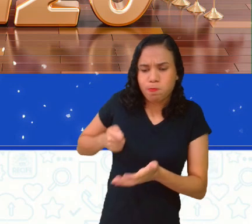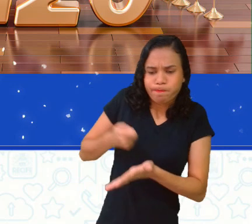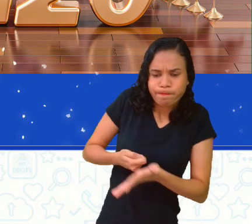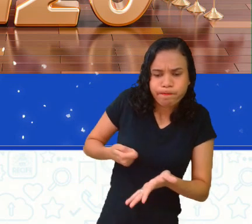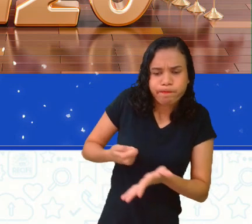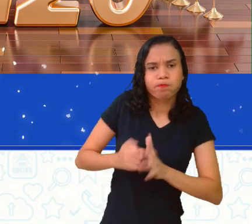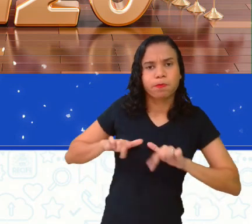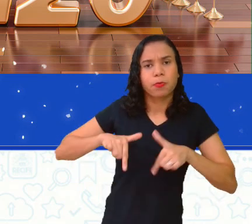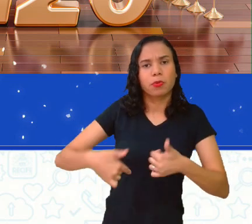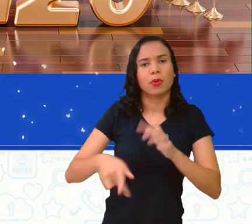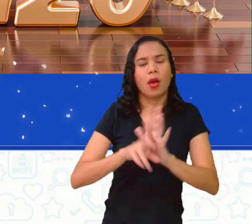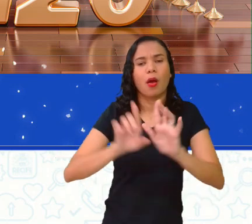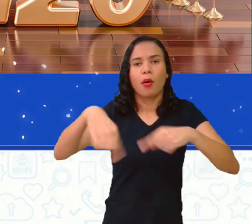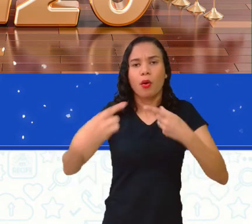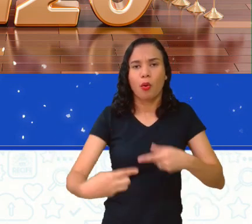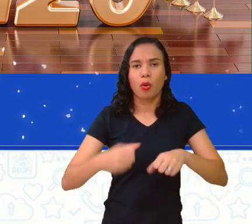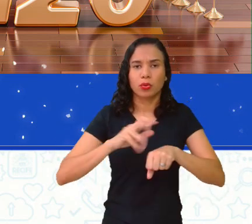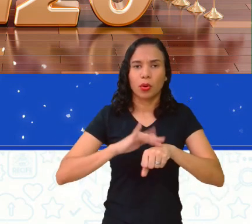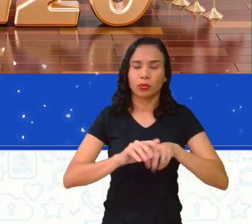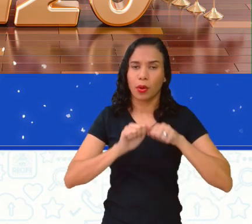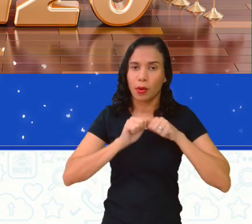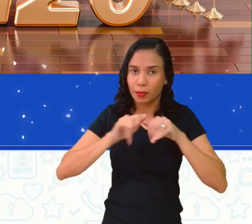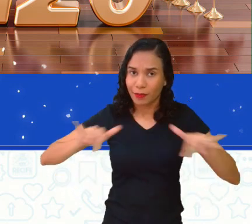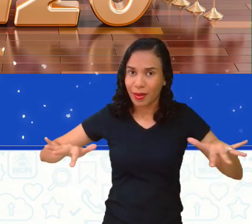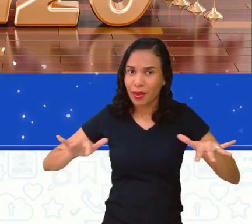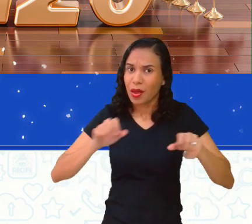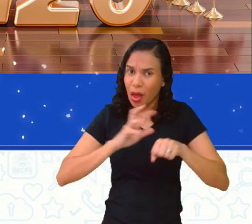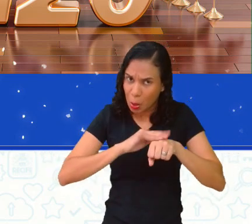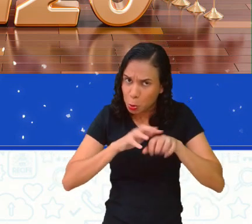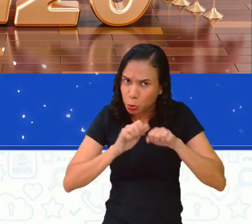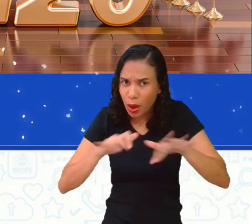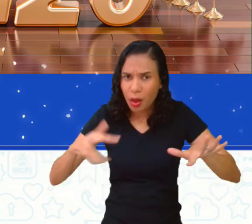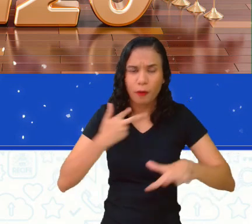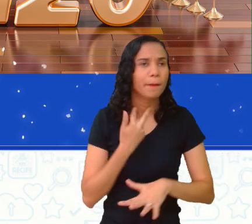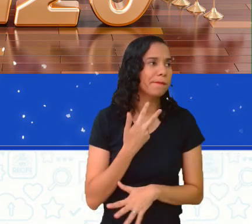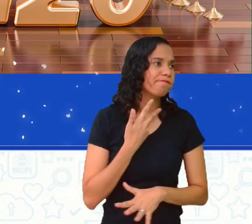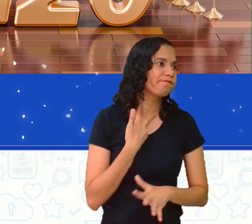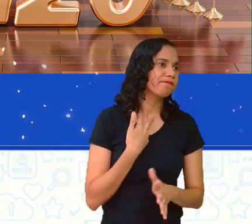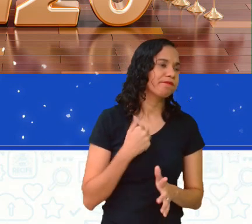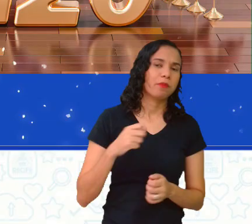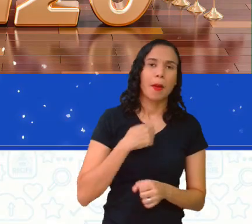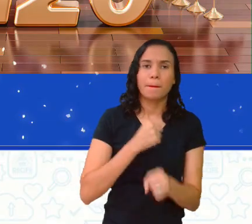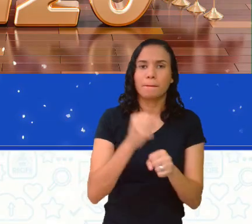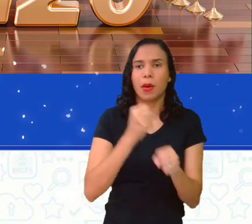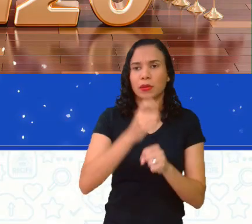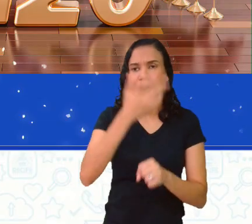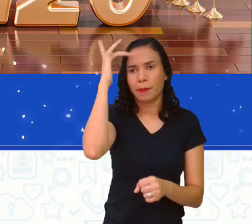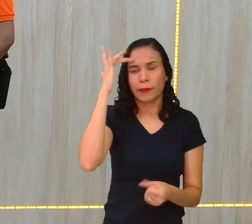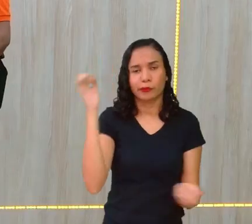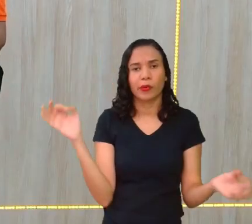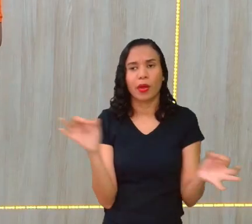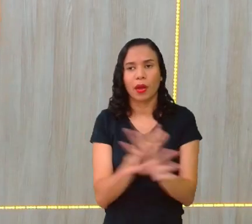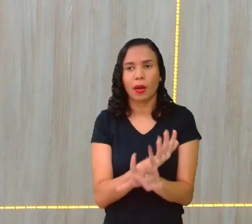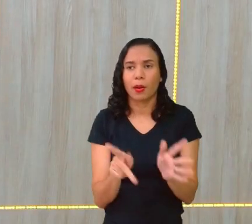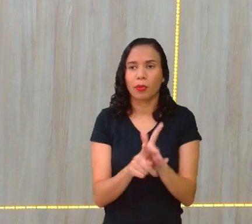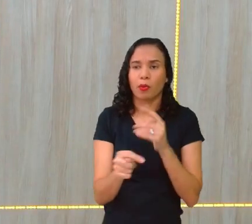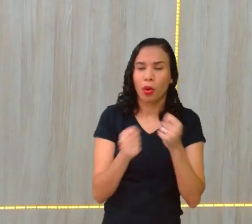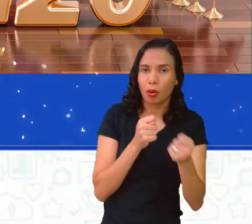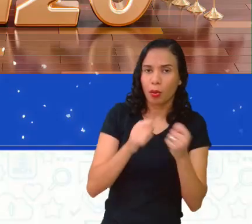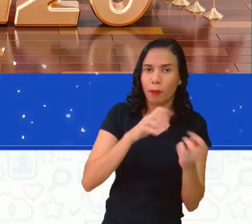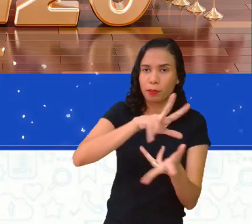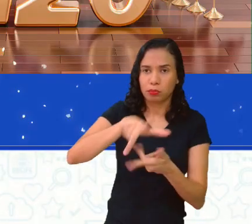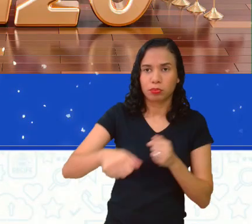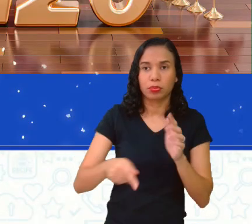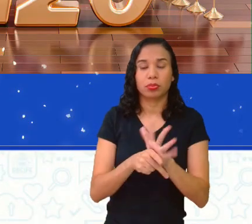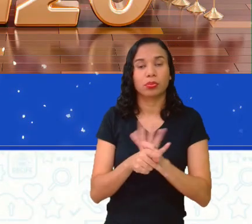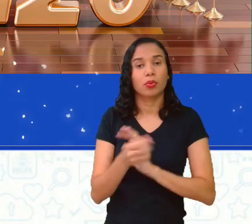pandemia. Uma pandemia não pode ceifar vidas e romper as articulações da economia mundial, ele acrescentou. Este fundo foi